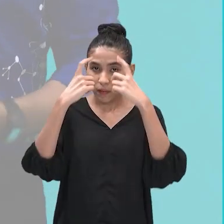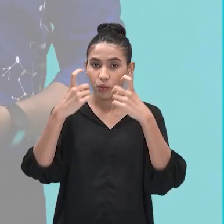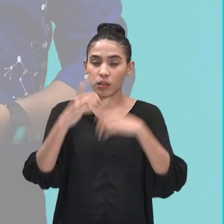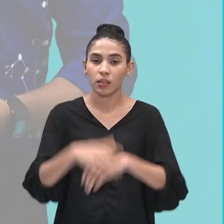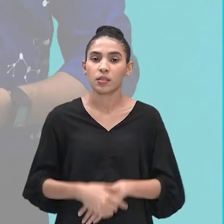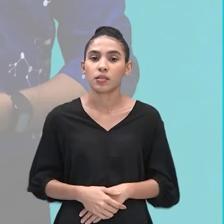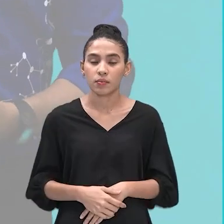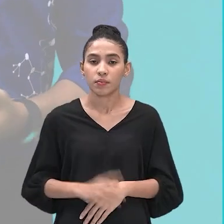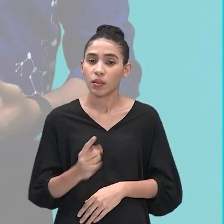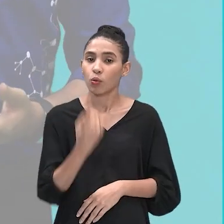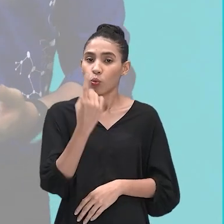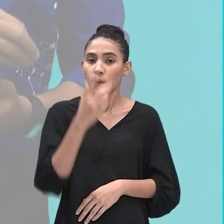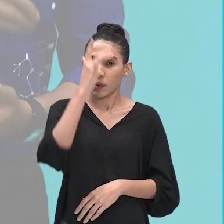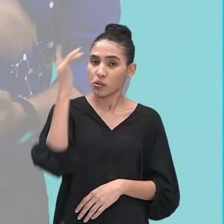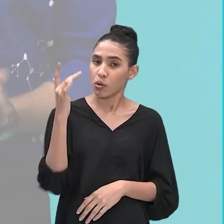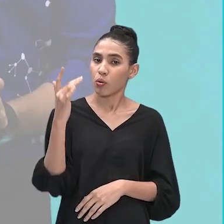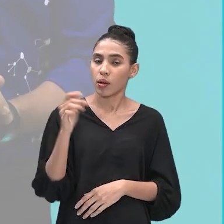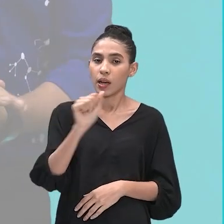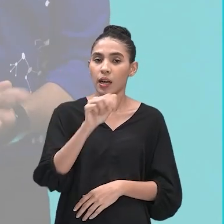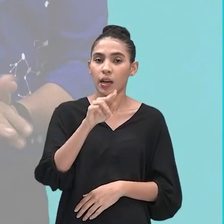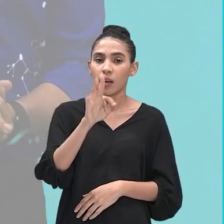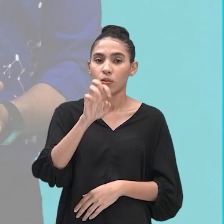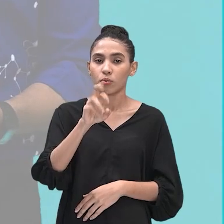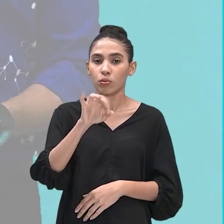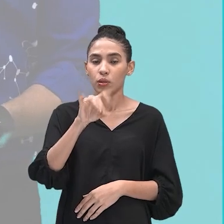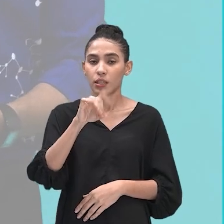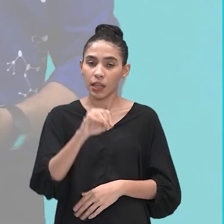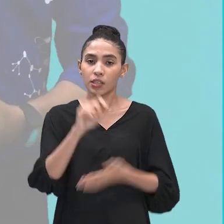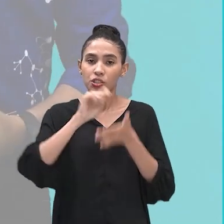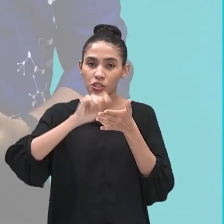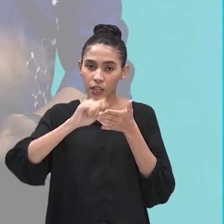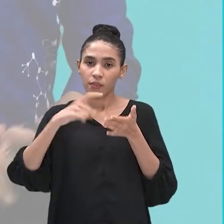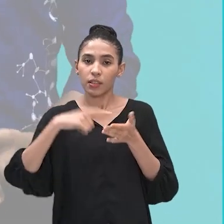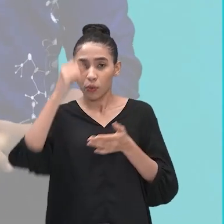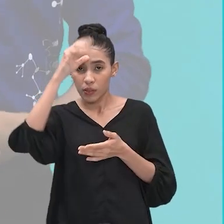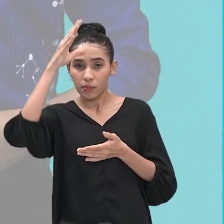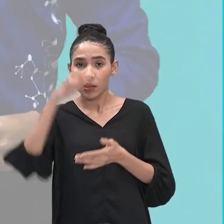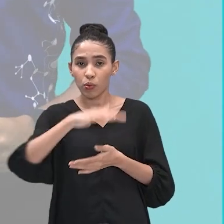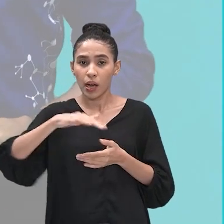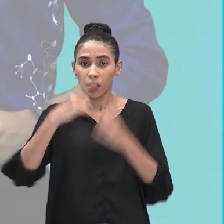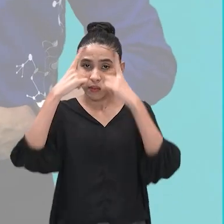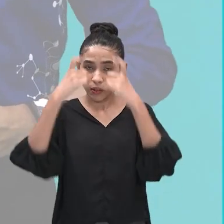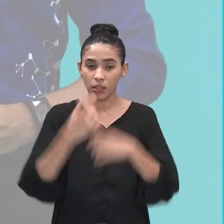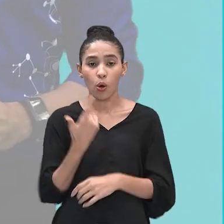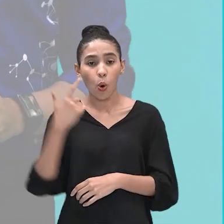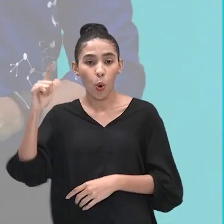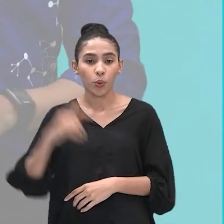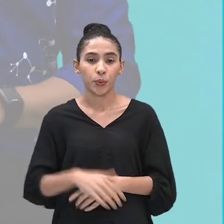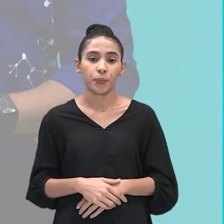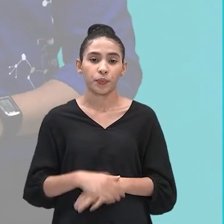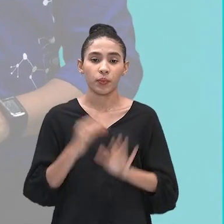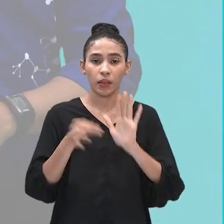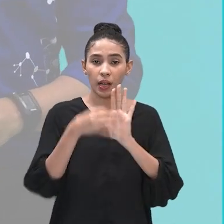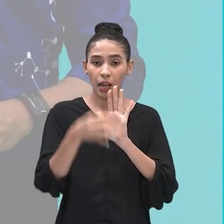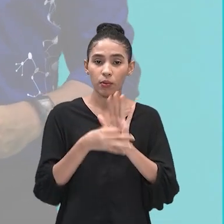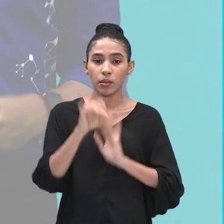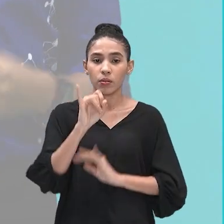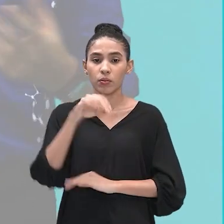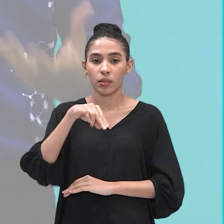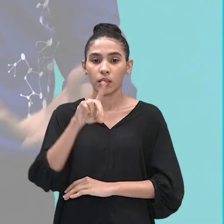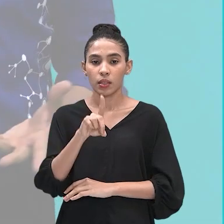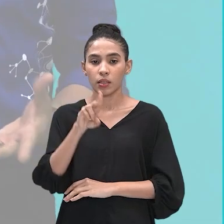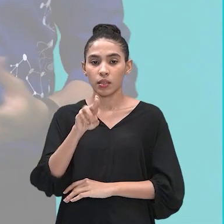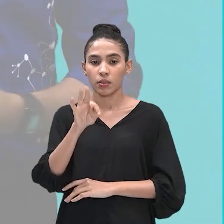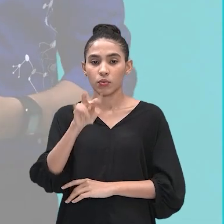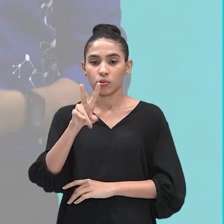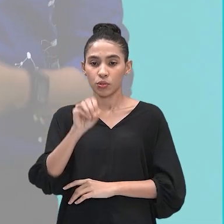escreve sobre a violência, confirmando essa opinião. Vamos ao nosso próximo argumento, que é o argumento indutivo.